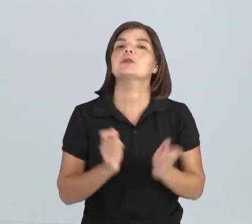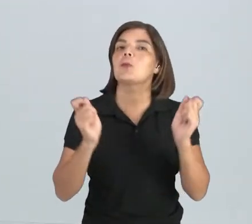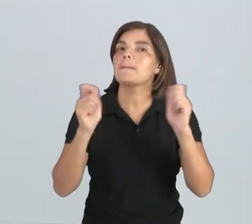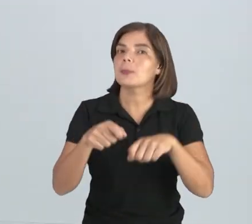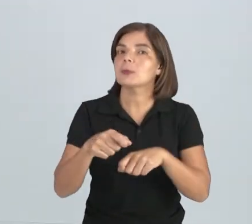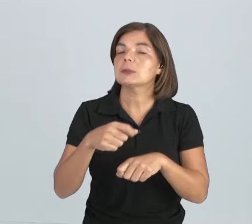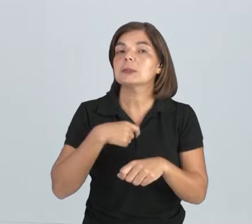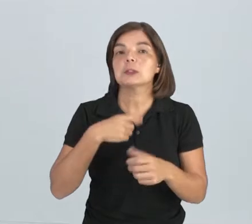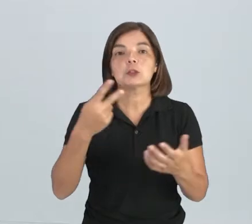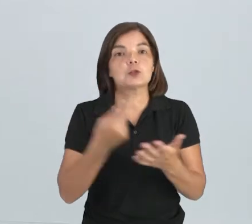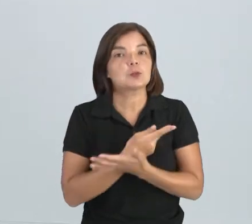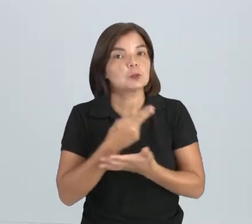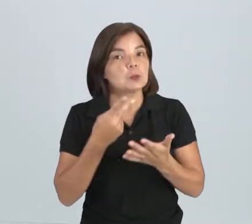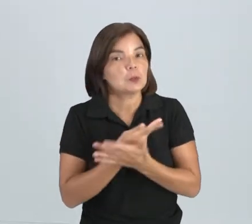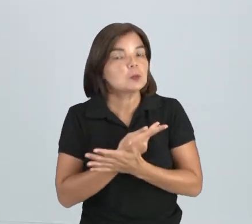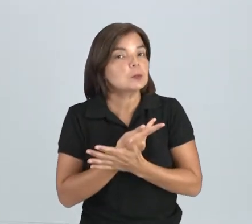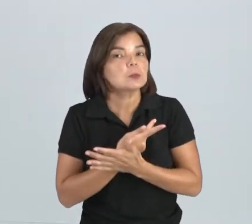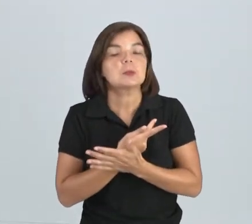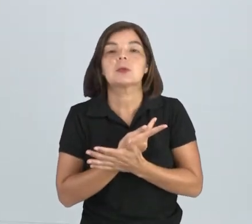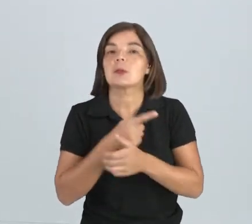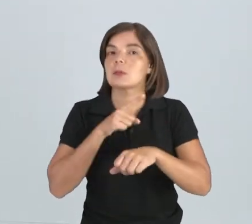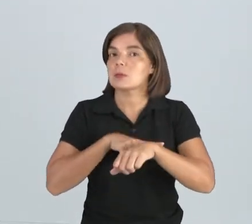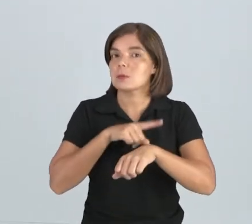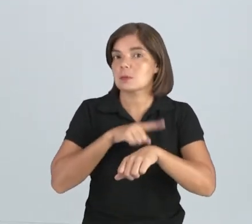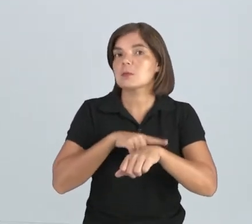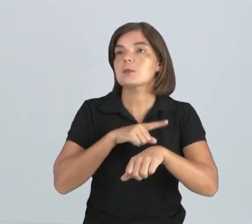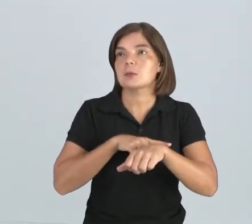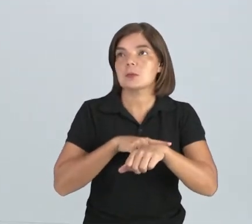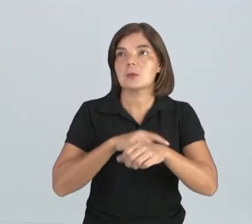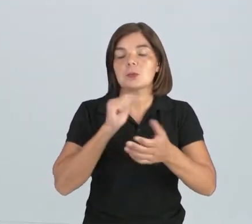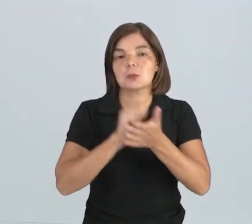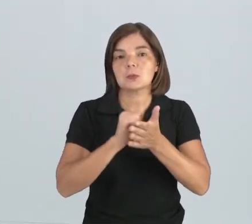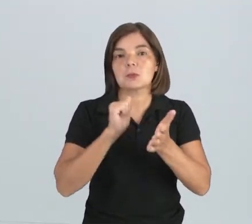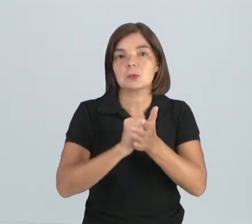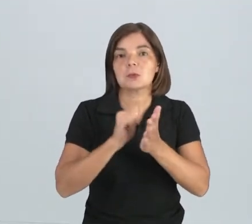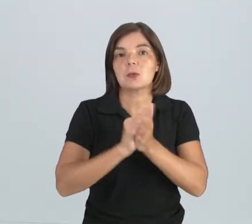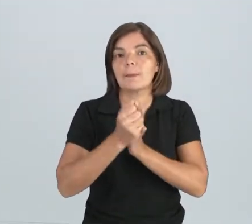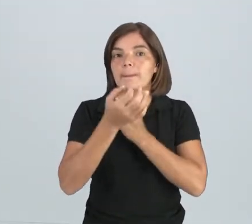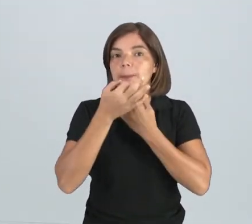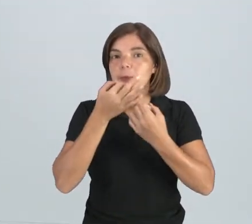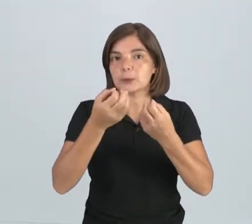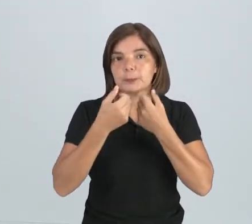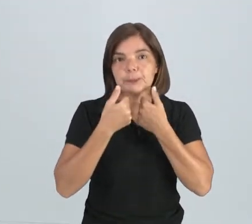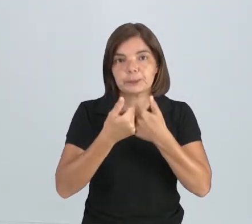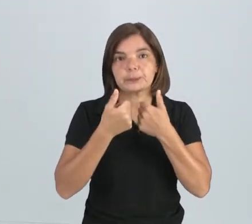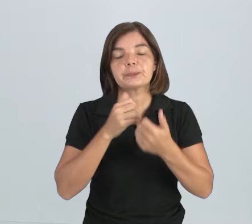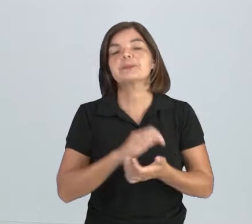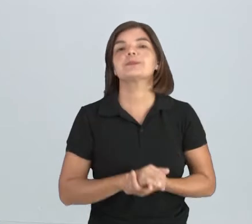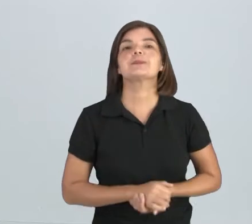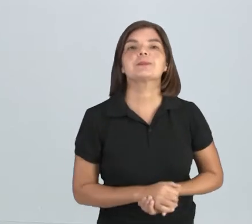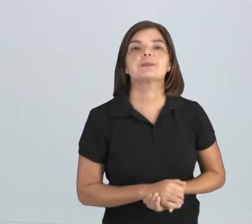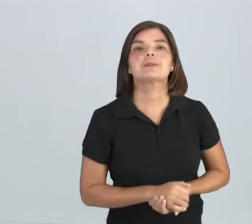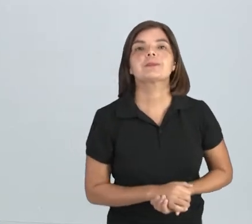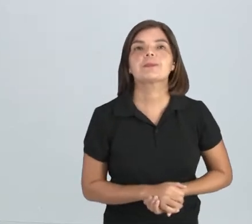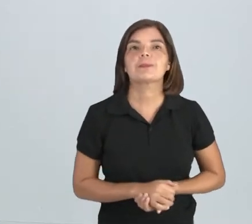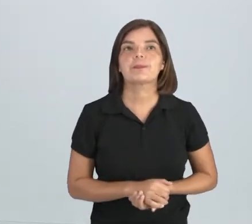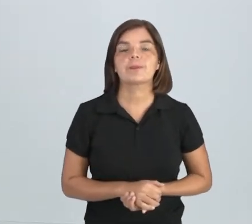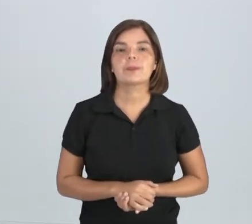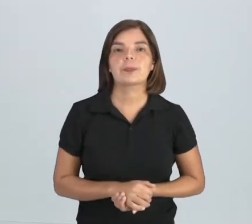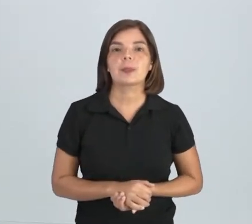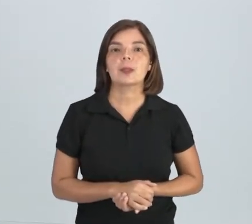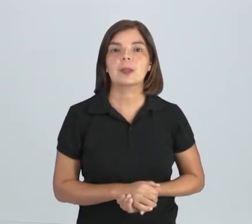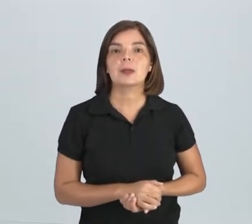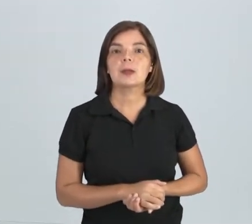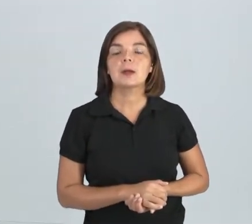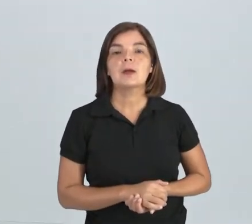que a gente não falhe, né, não erre na hora de dar a nossa opinião, tá bom? Vamos lá.